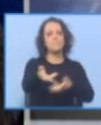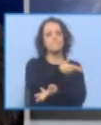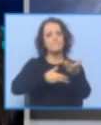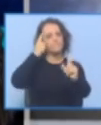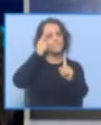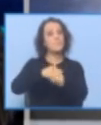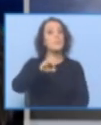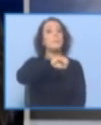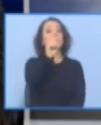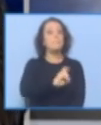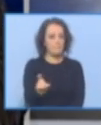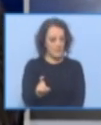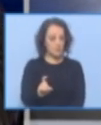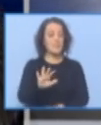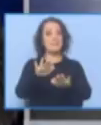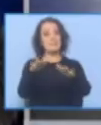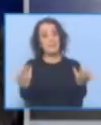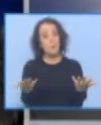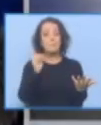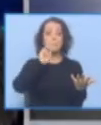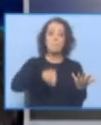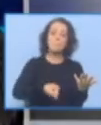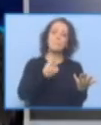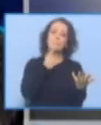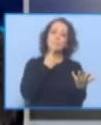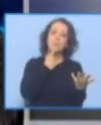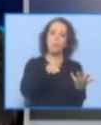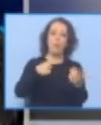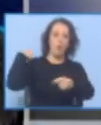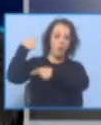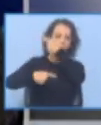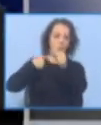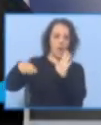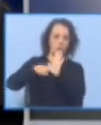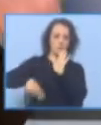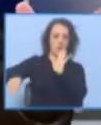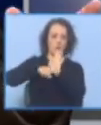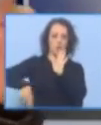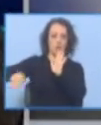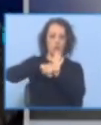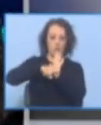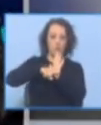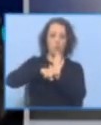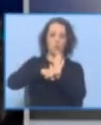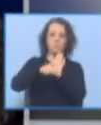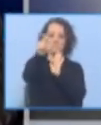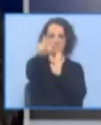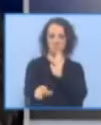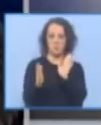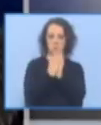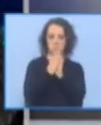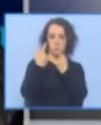paz. Ora, e é preciso, então, conhecer toda essa herança negativa, de construção negativa do outro religioso. E